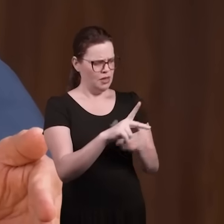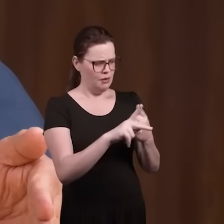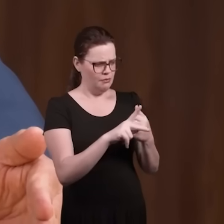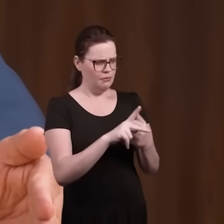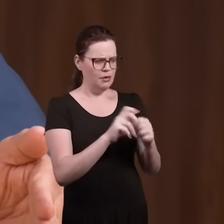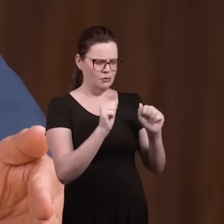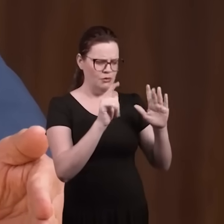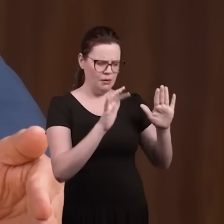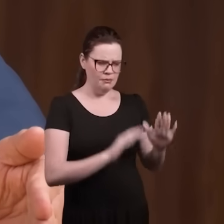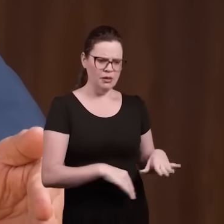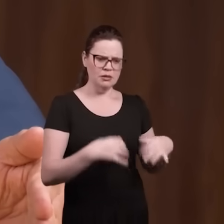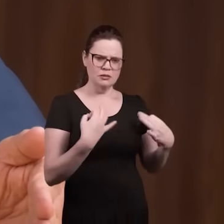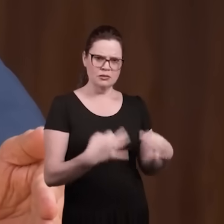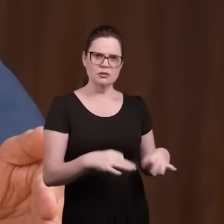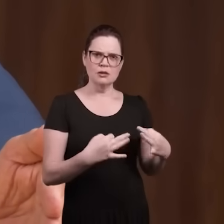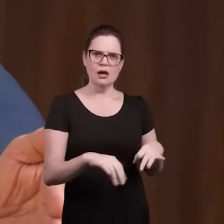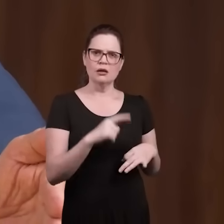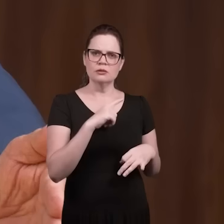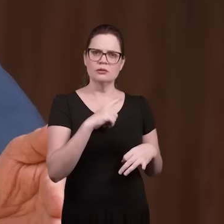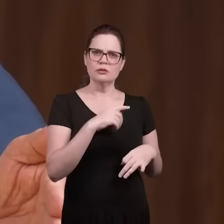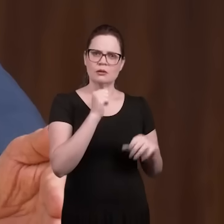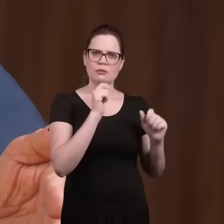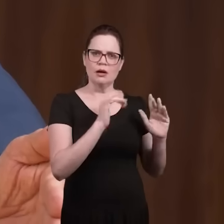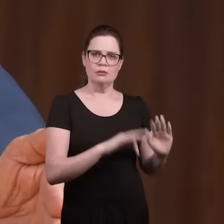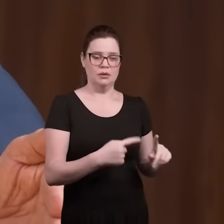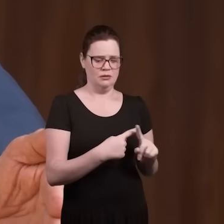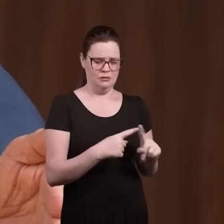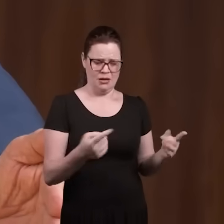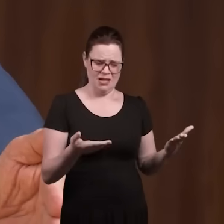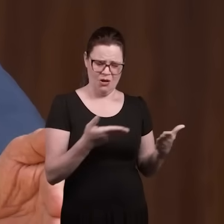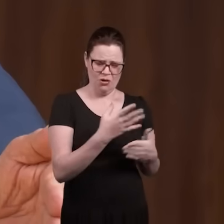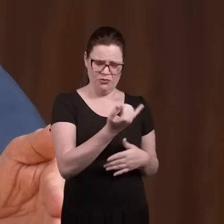tudo certo. Mas agora, Pedro, você